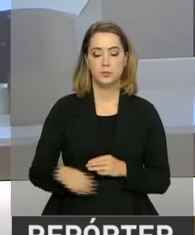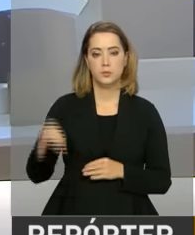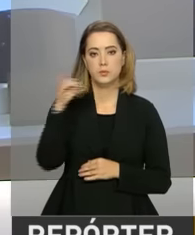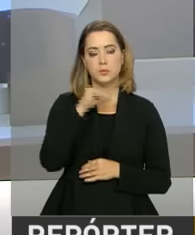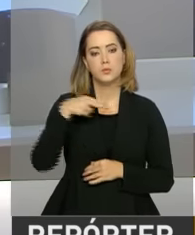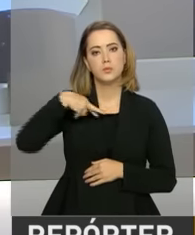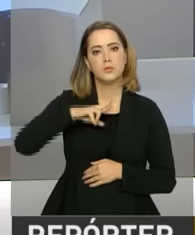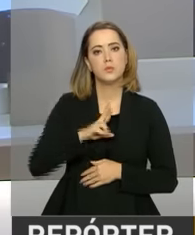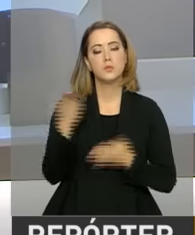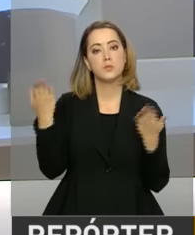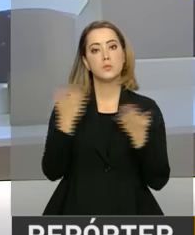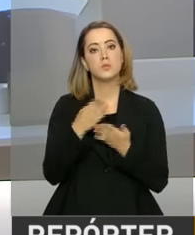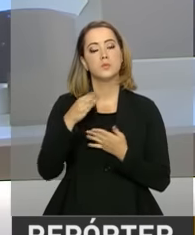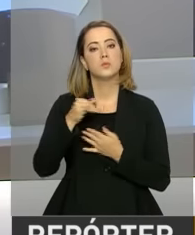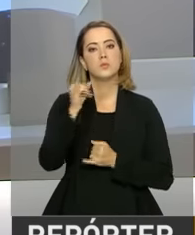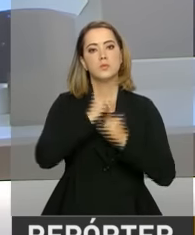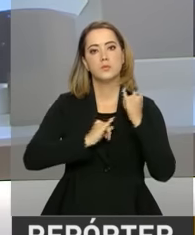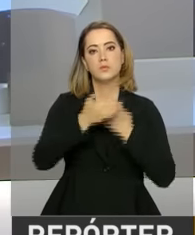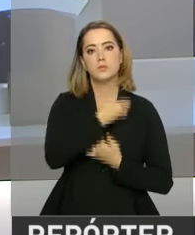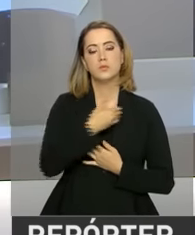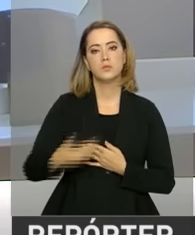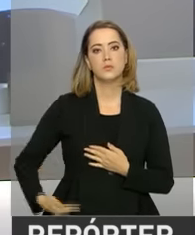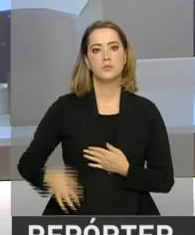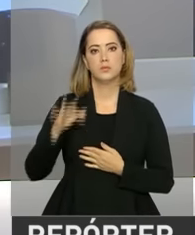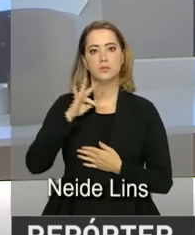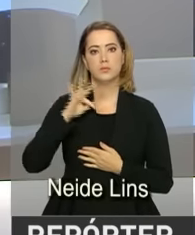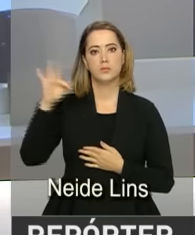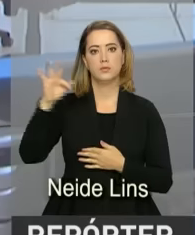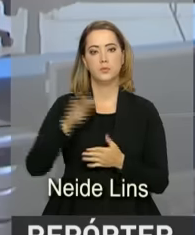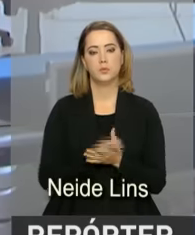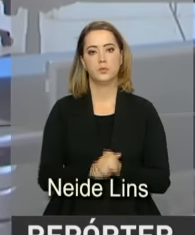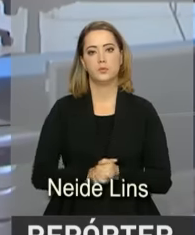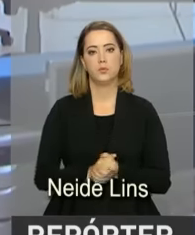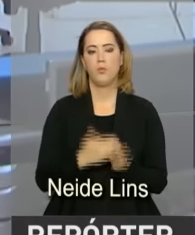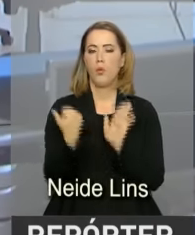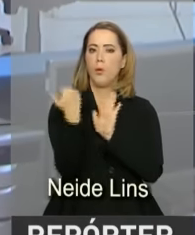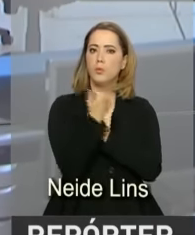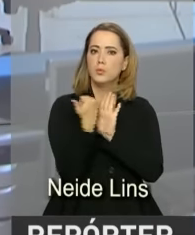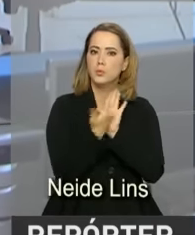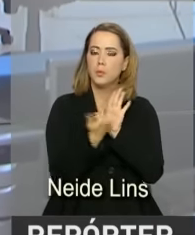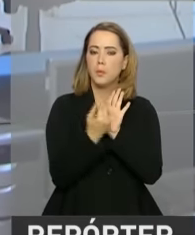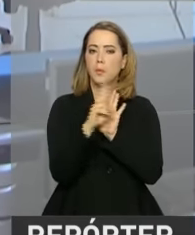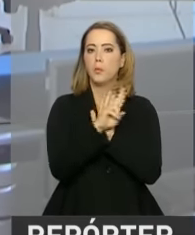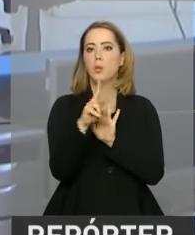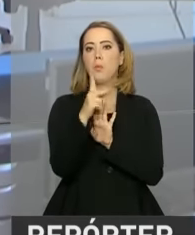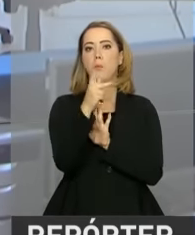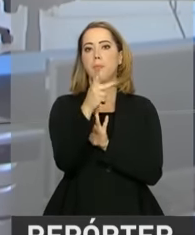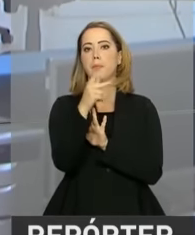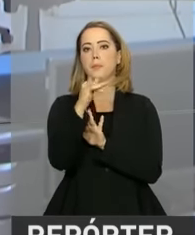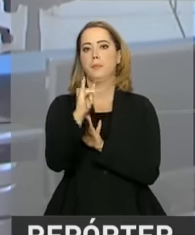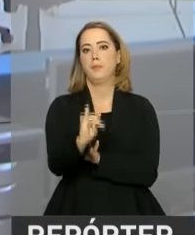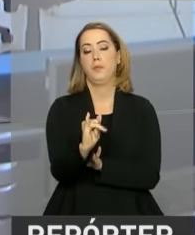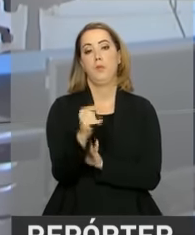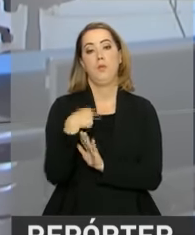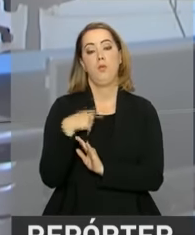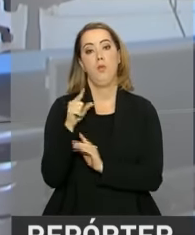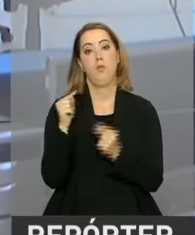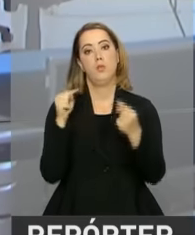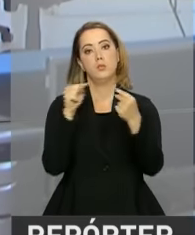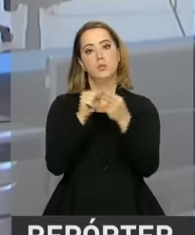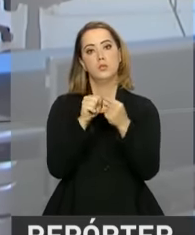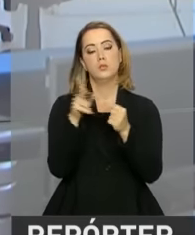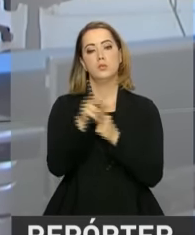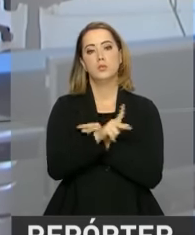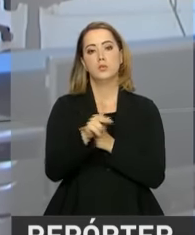Olá, o repórter NBR está de volta com as notícias do governo federal. O programa de parcerias de investimentos foi o foco da